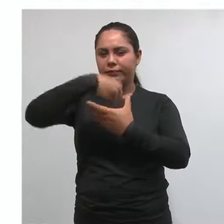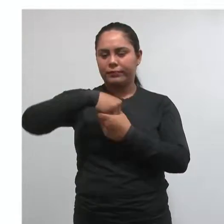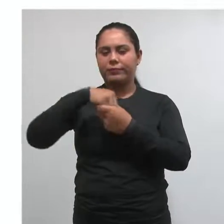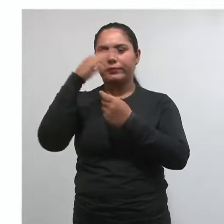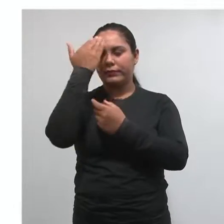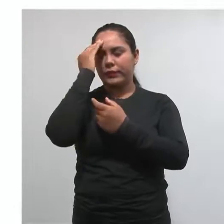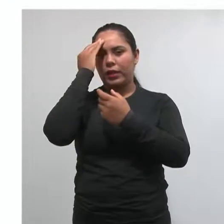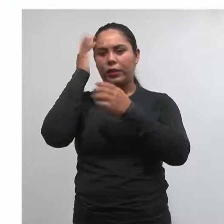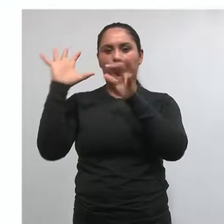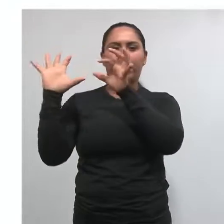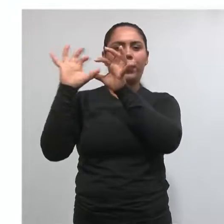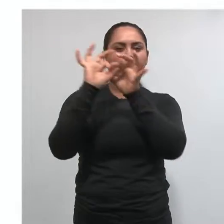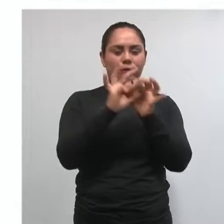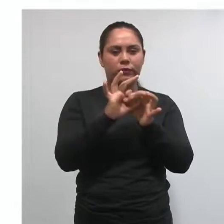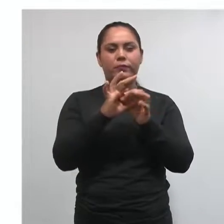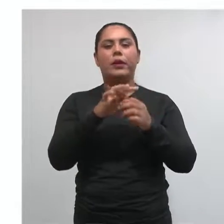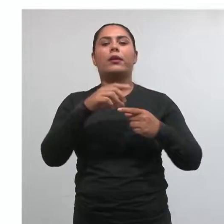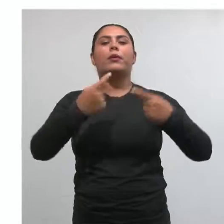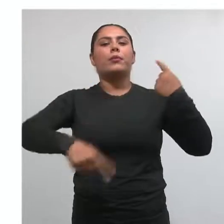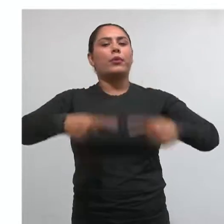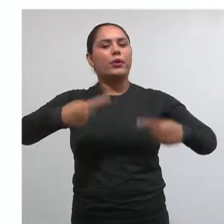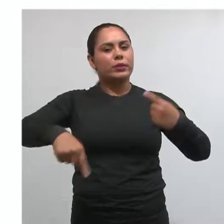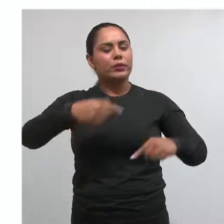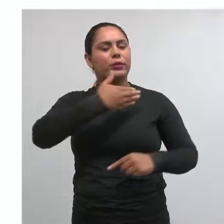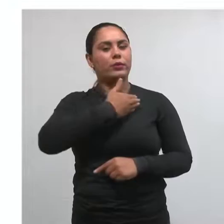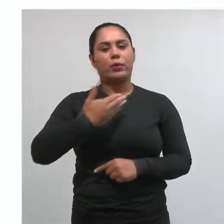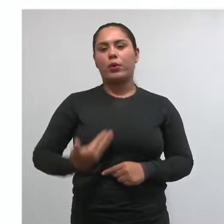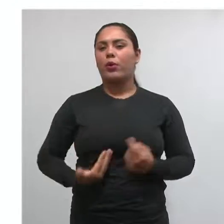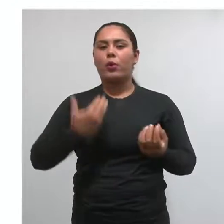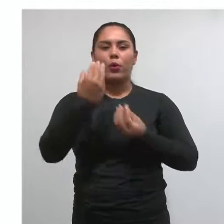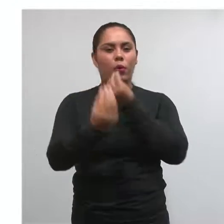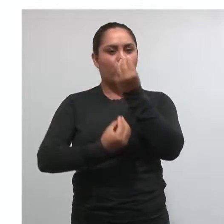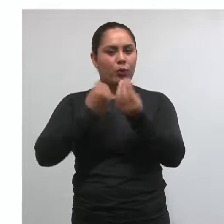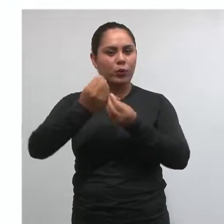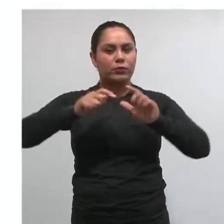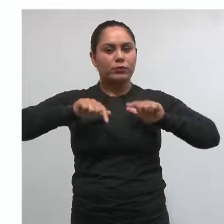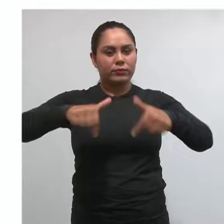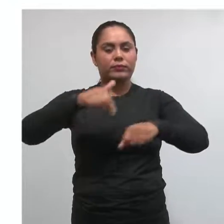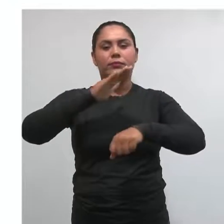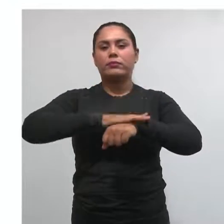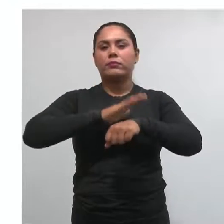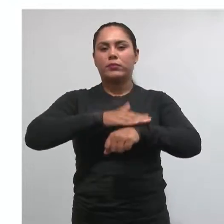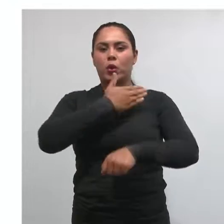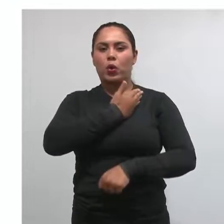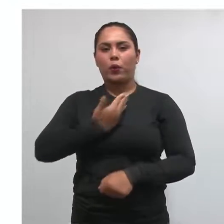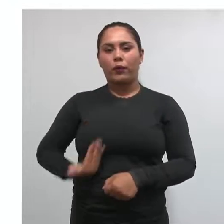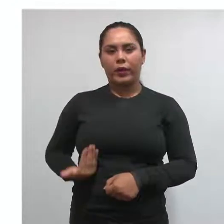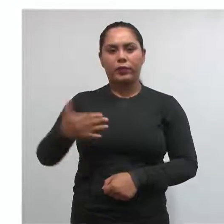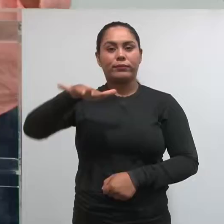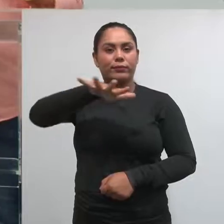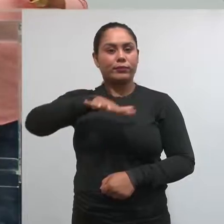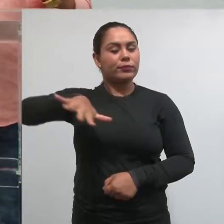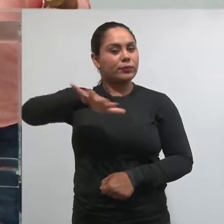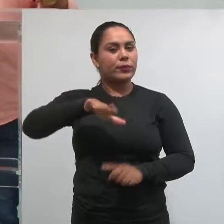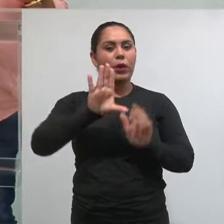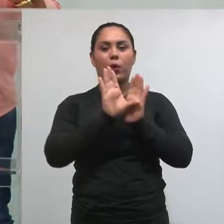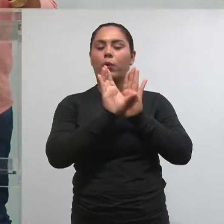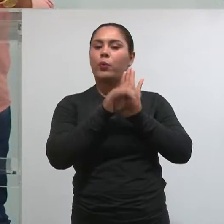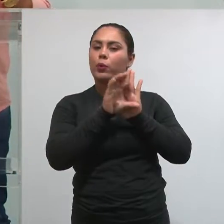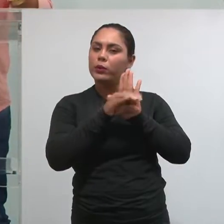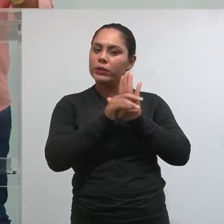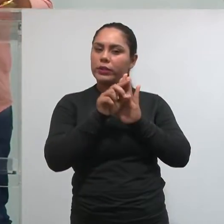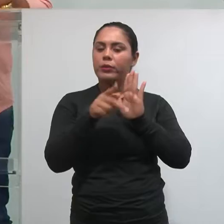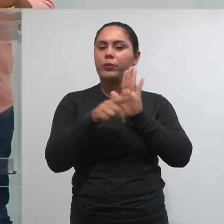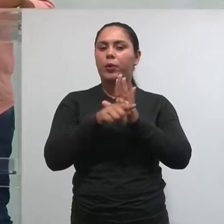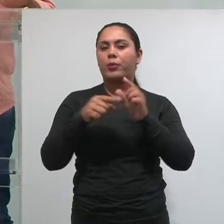entendimento, então, nós temos políticas públicas como ação governamental. Então, o conceito, né, de